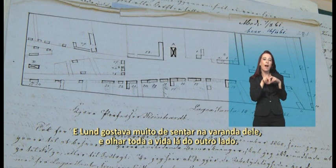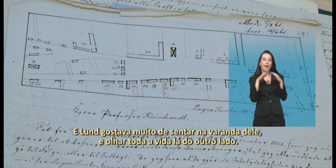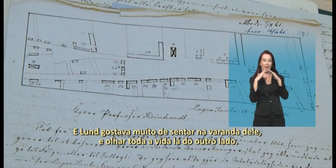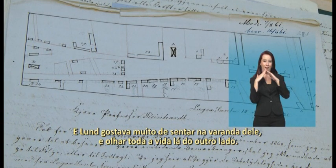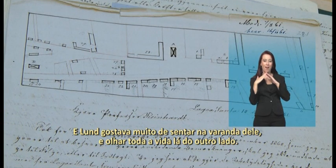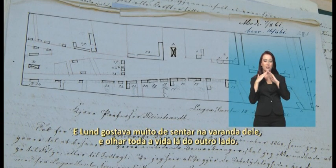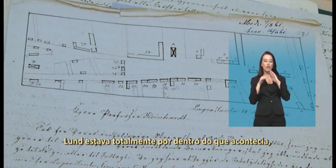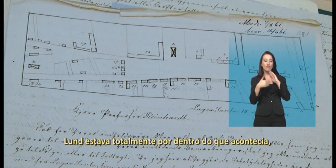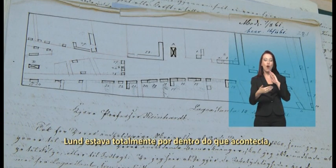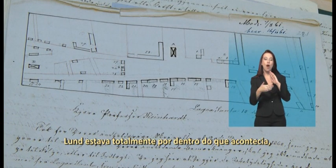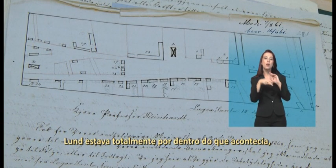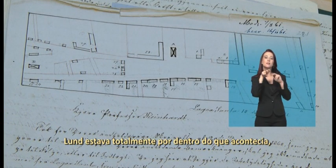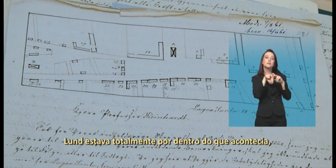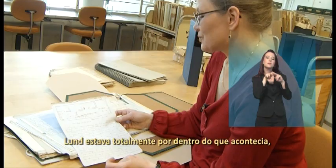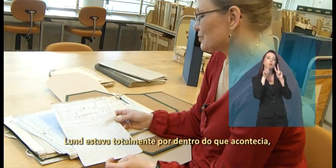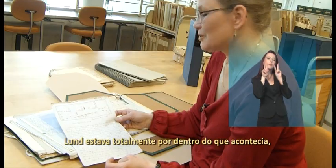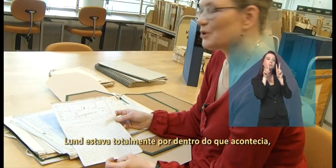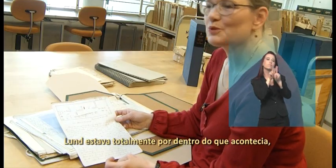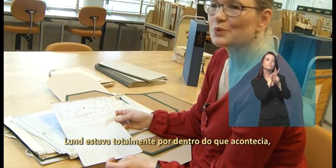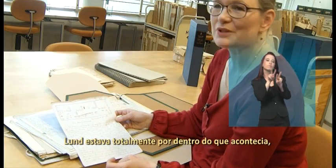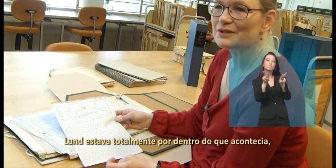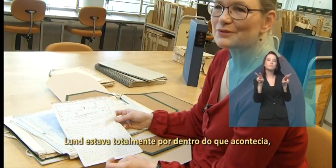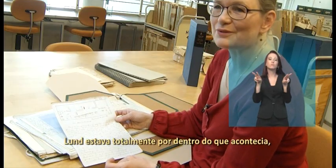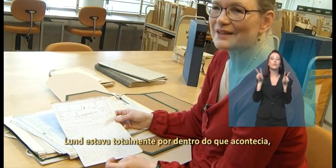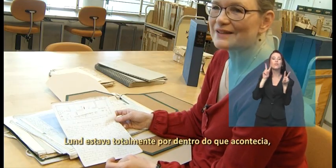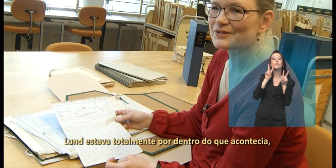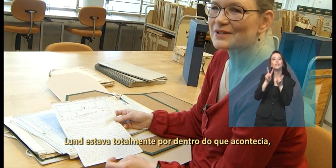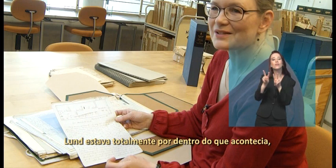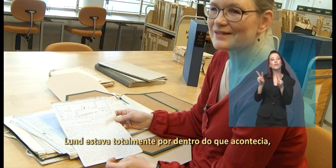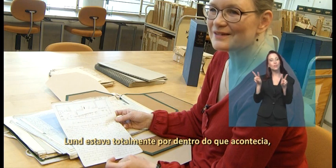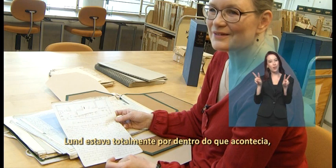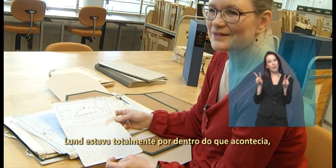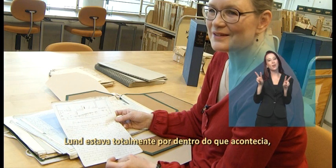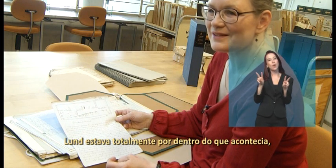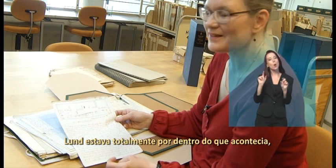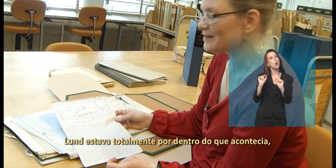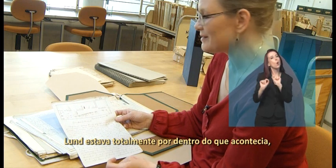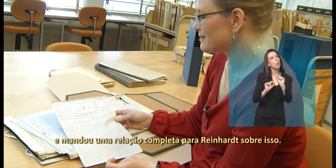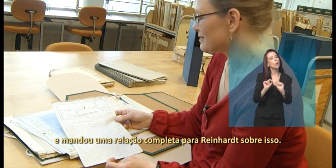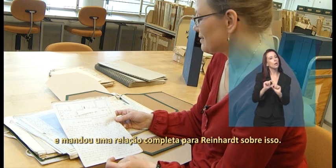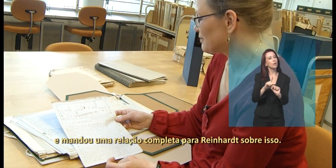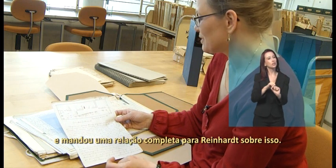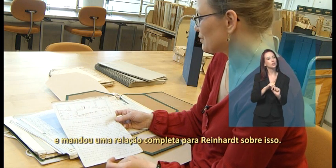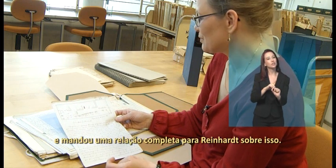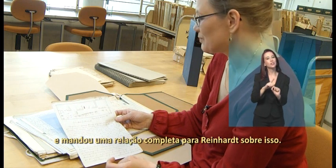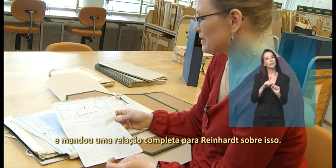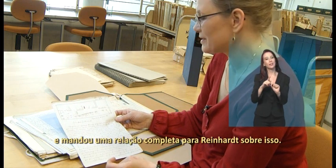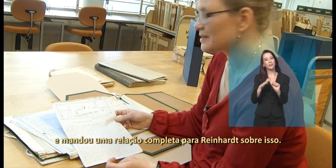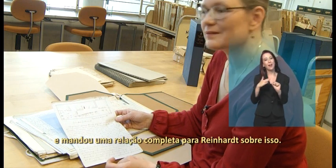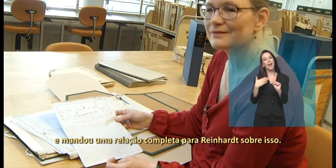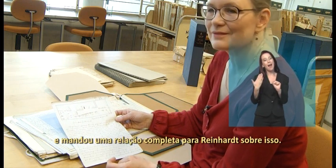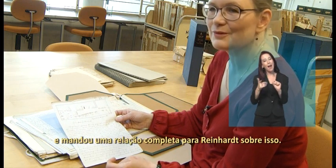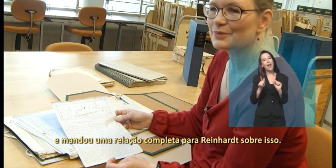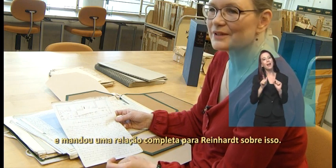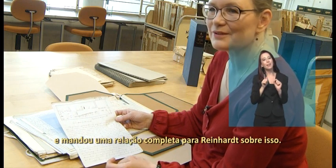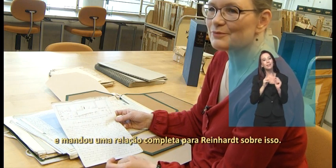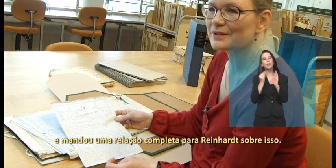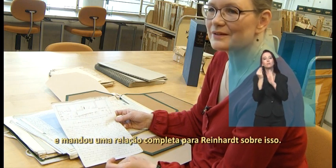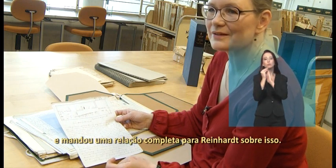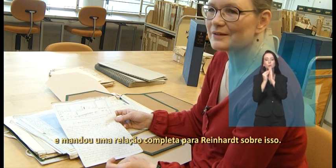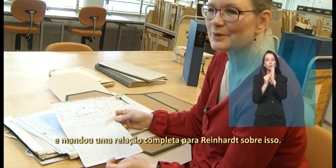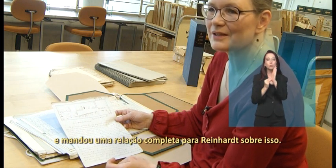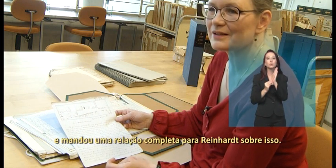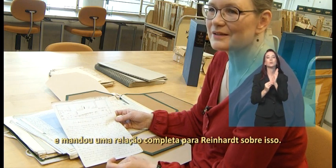no outro lado. Lund estava totalmente por dentro do que acontecia e mandou uma relação